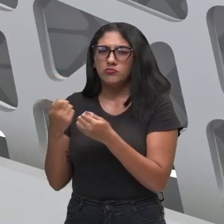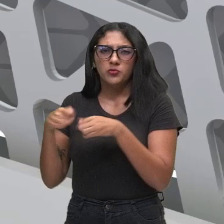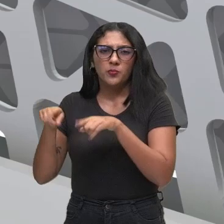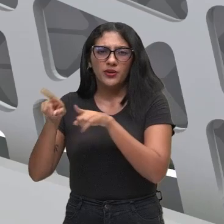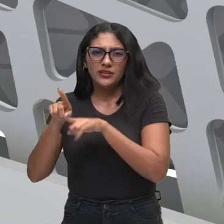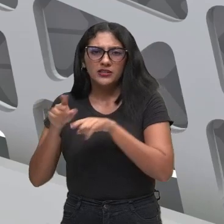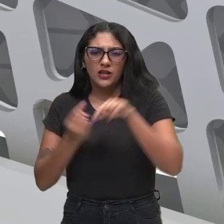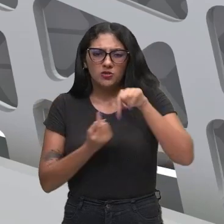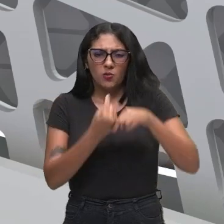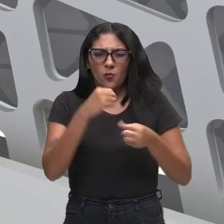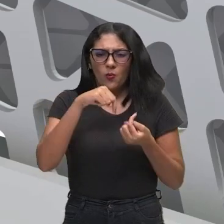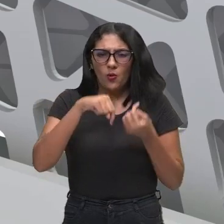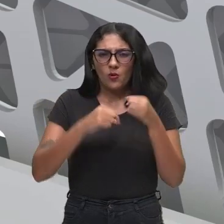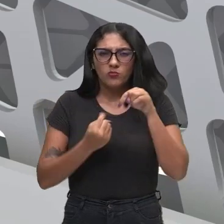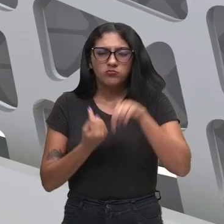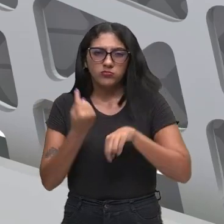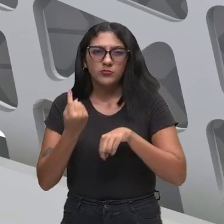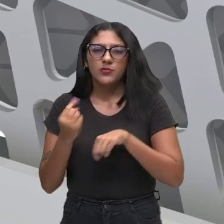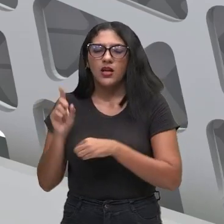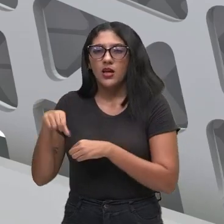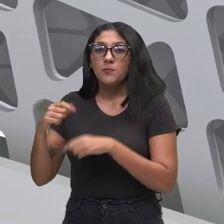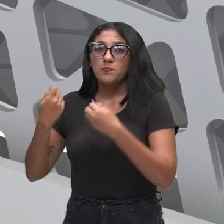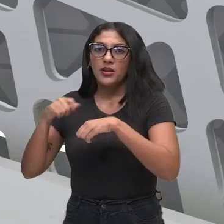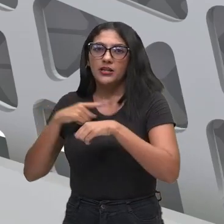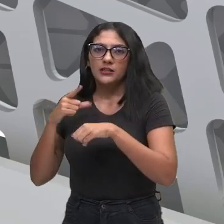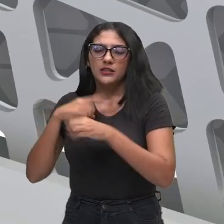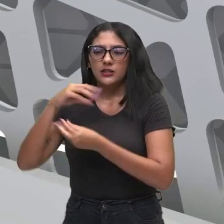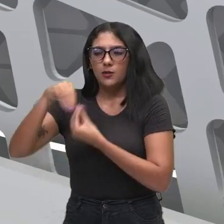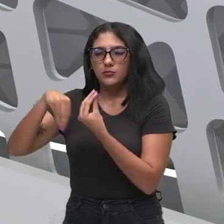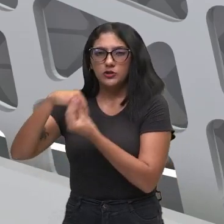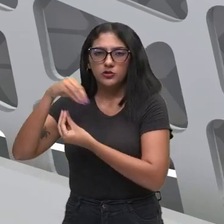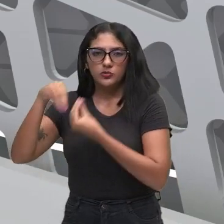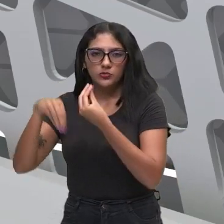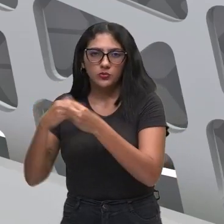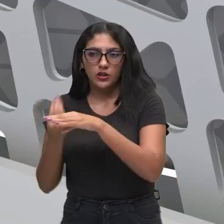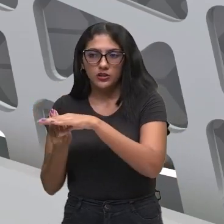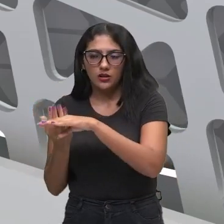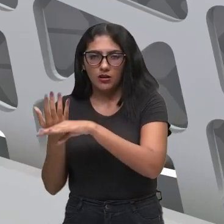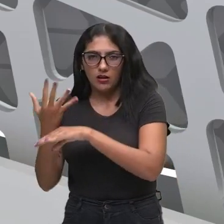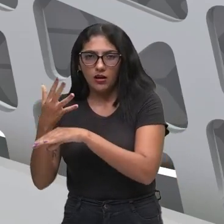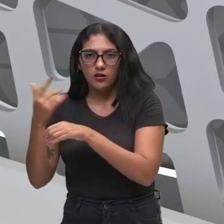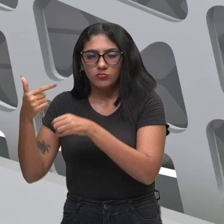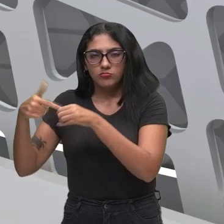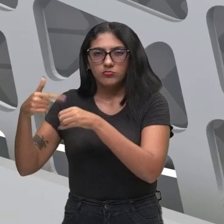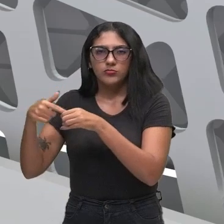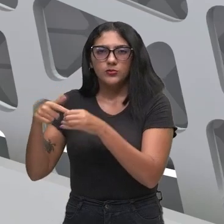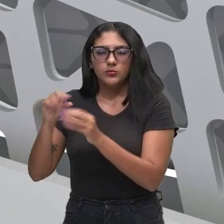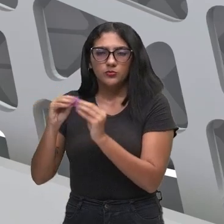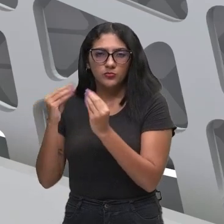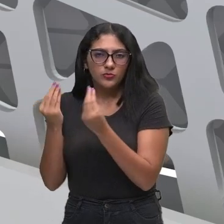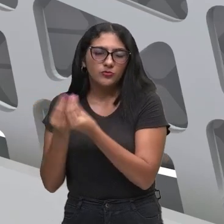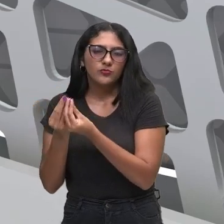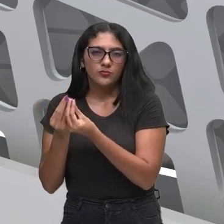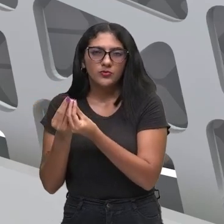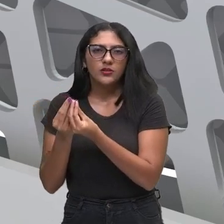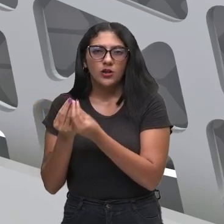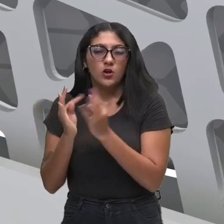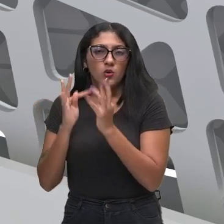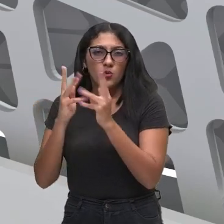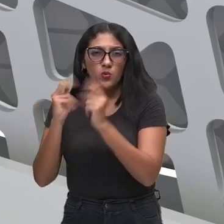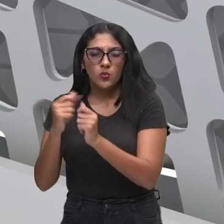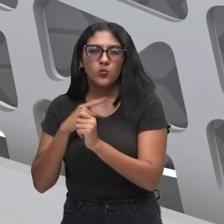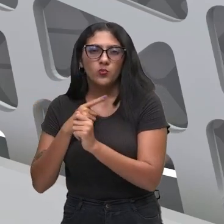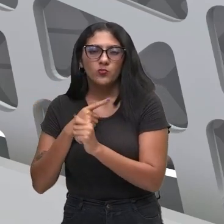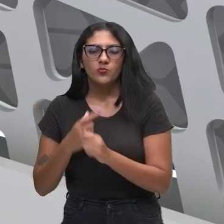trocadores de calor, há sim a mistura de ar e combustível dentro de todo o processo que está acontecendo